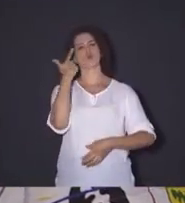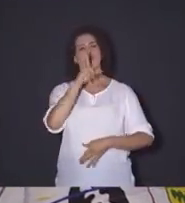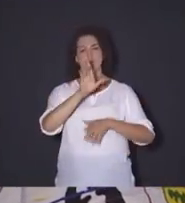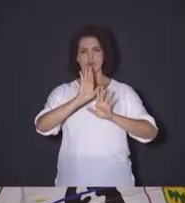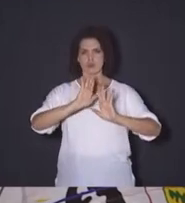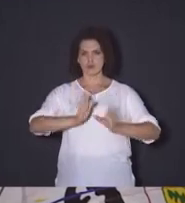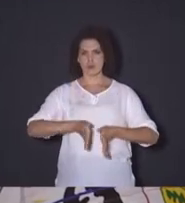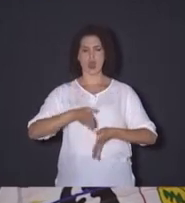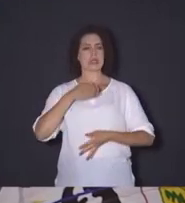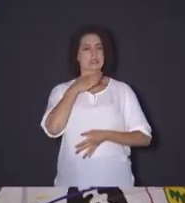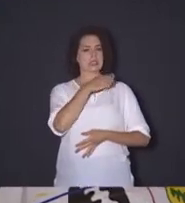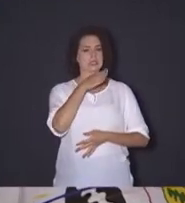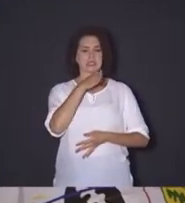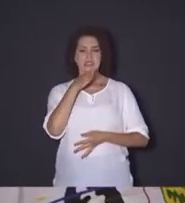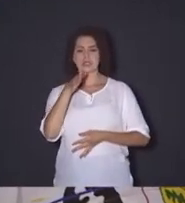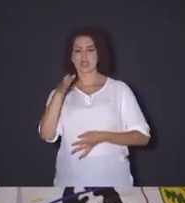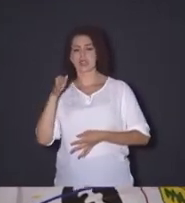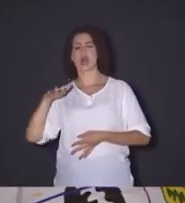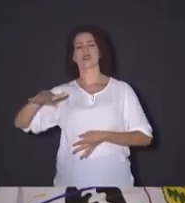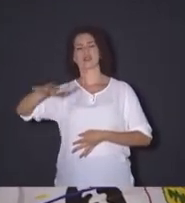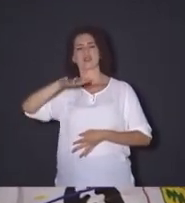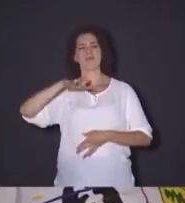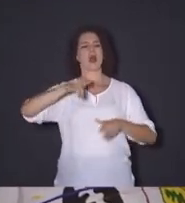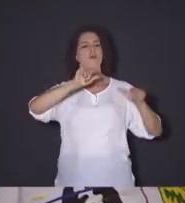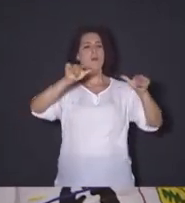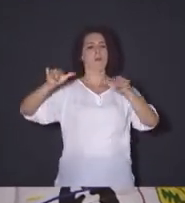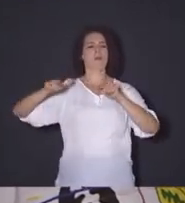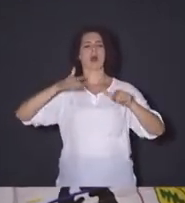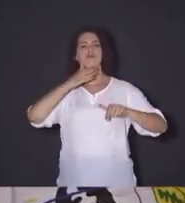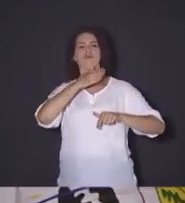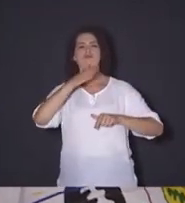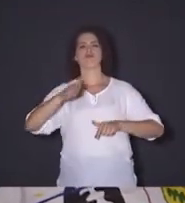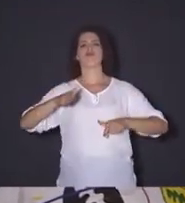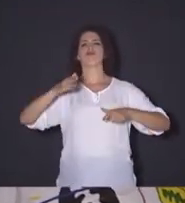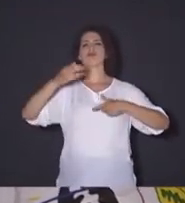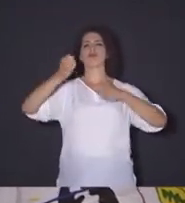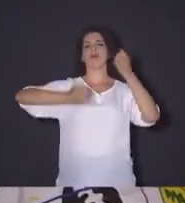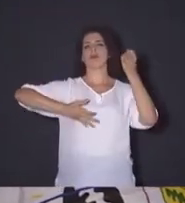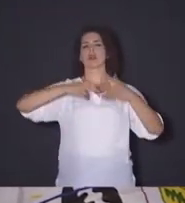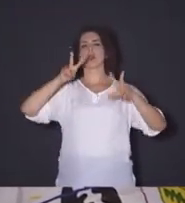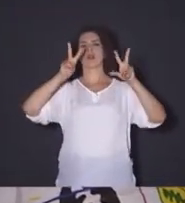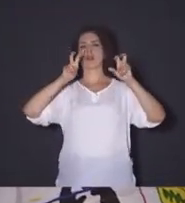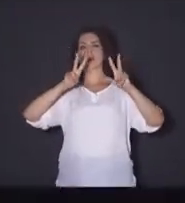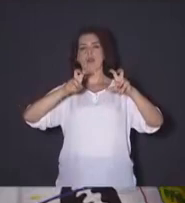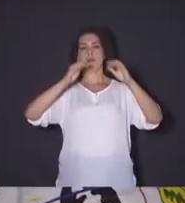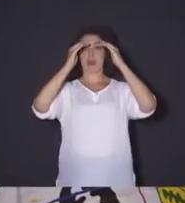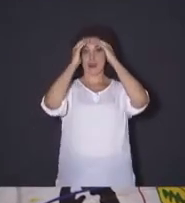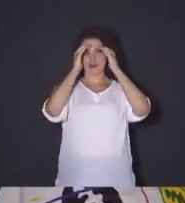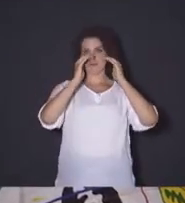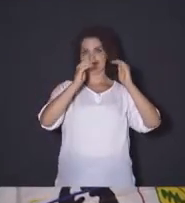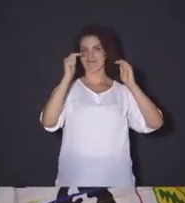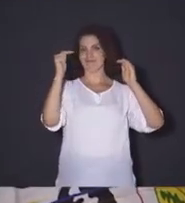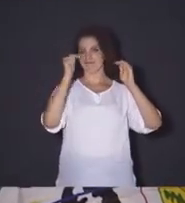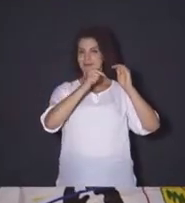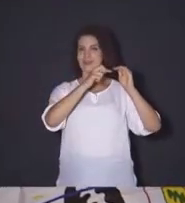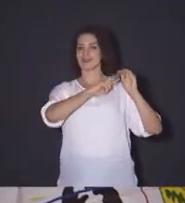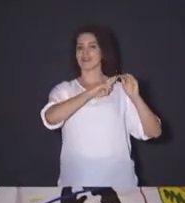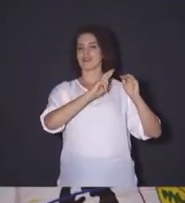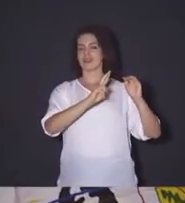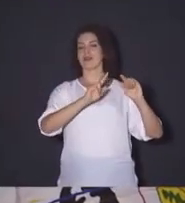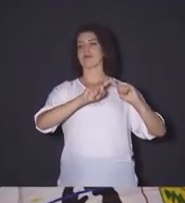em todos os espaços falando sobre esse respeito mas ainda precisamos